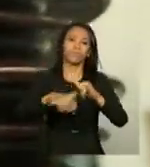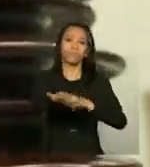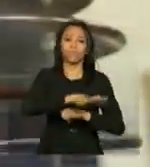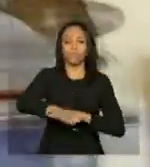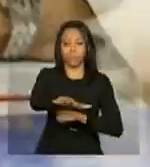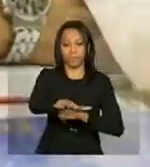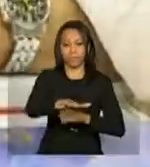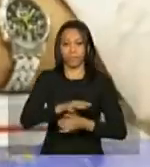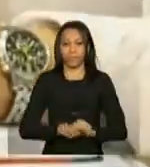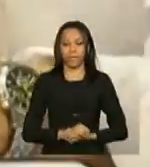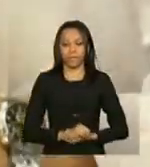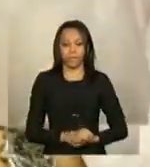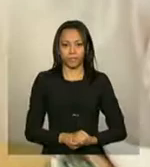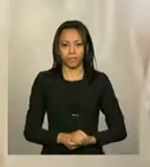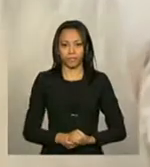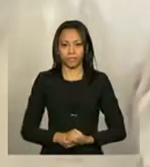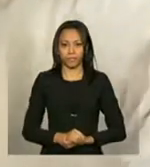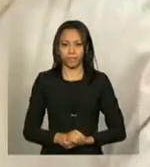instrumentos.